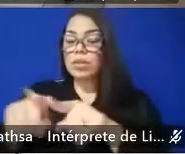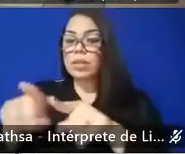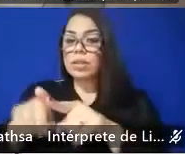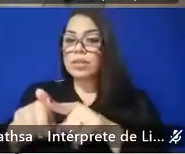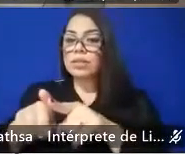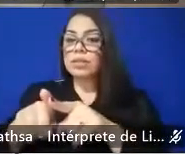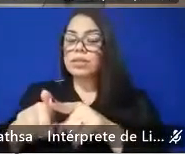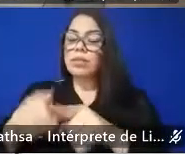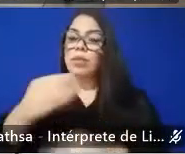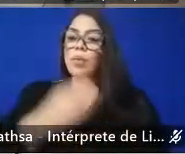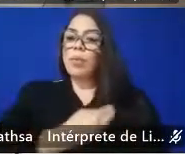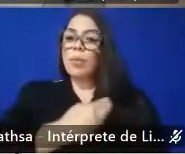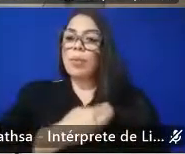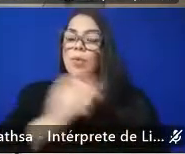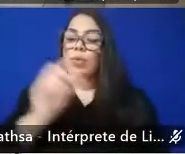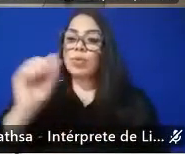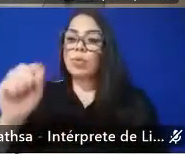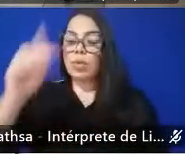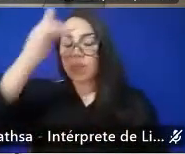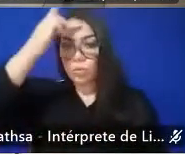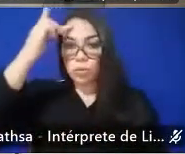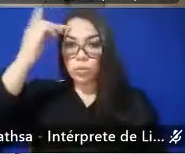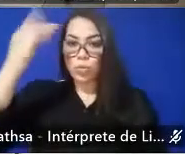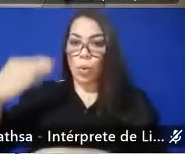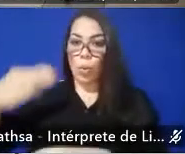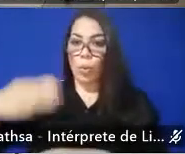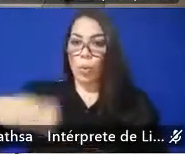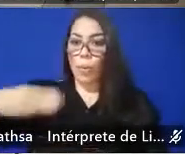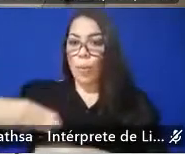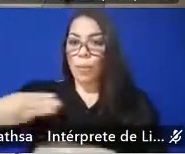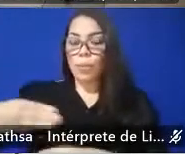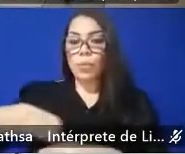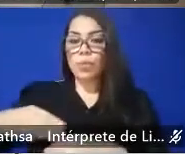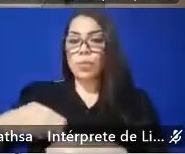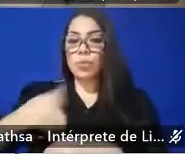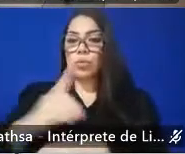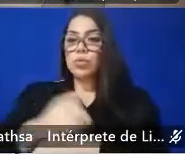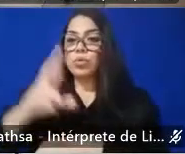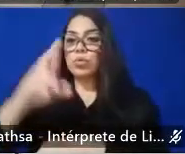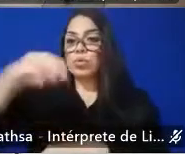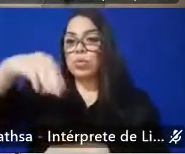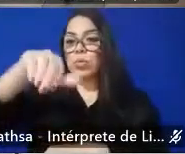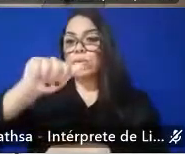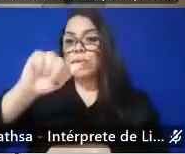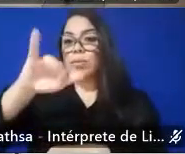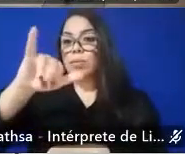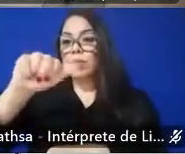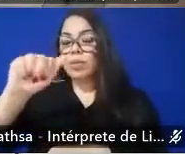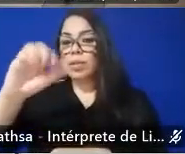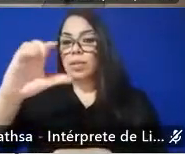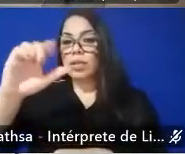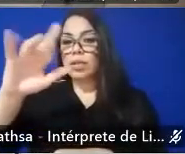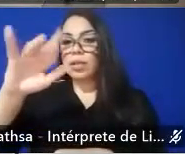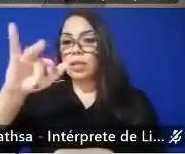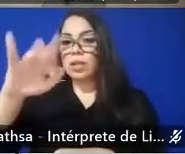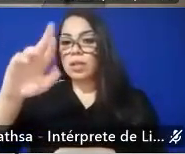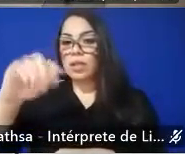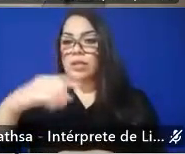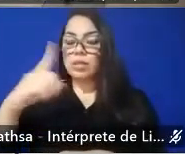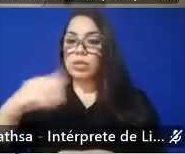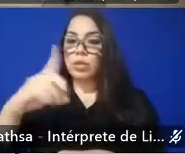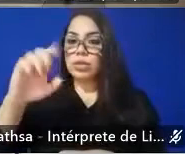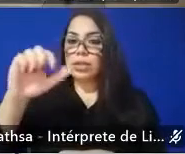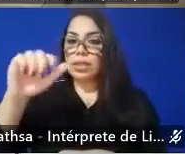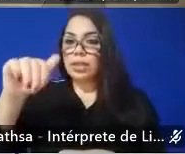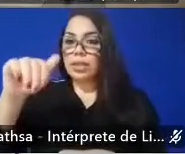dos membros Dra Maria Cristina Palhares dos Anjos Ela é cheia Nossa Detran eu